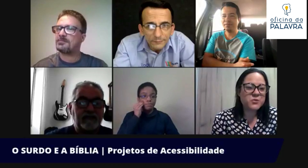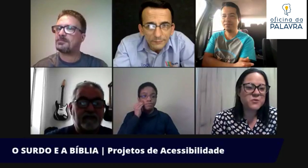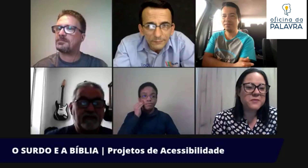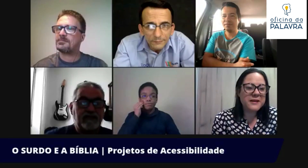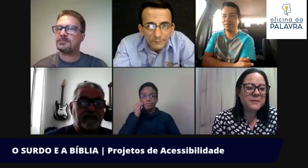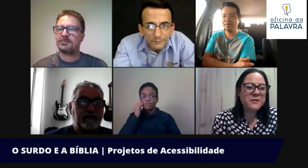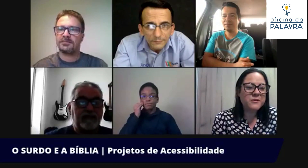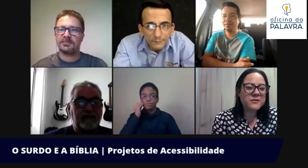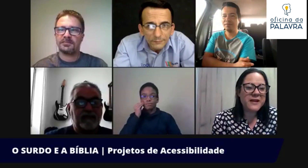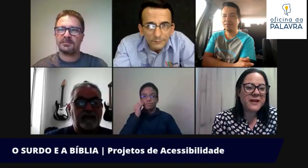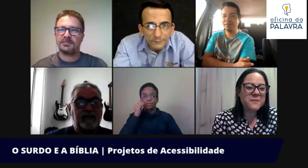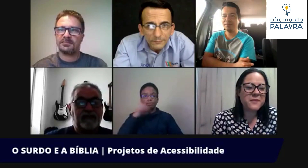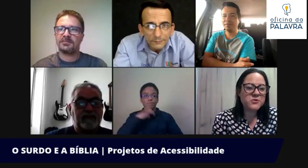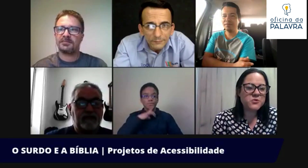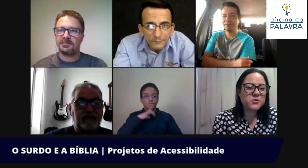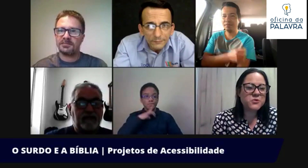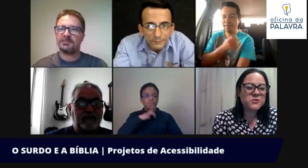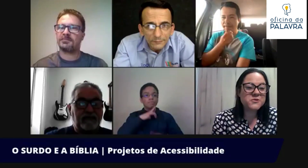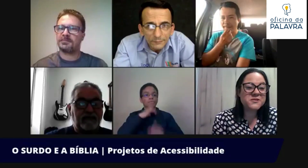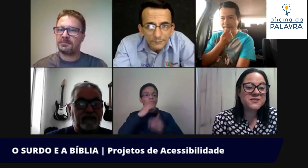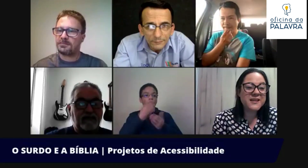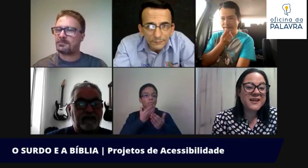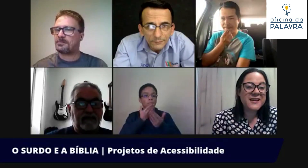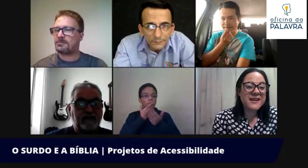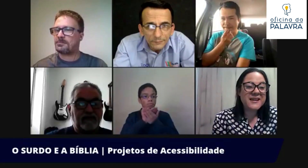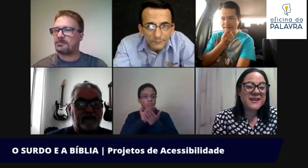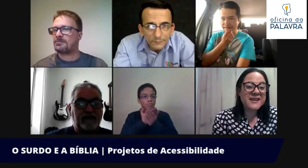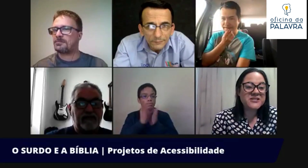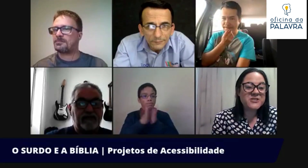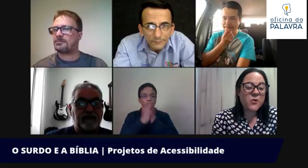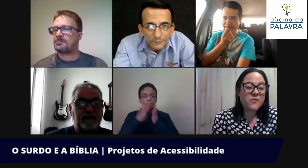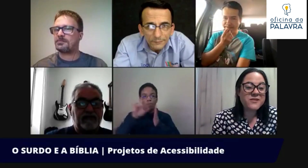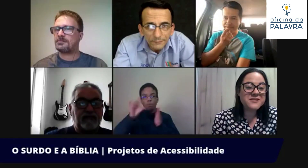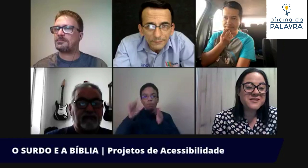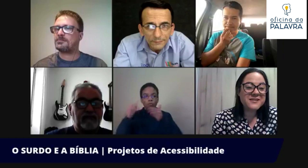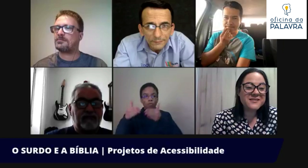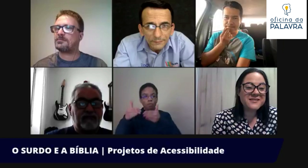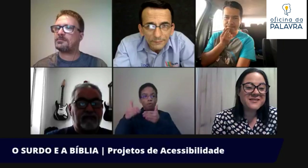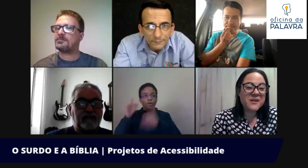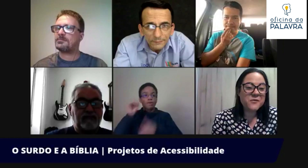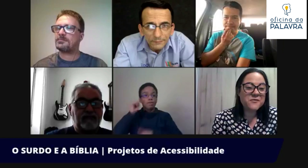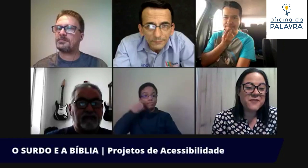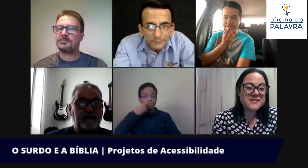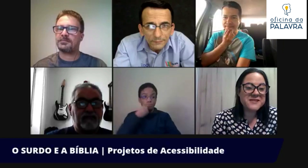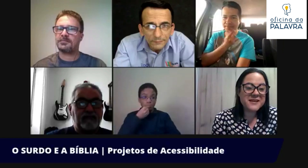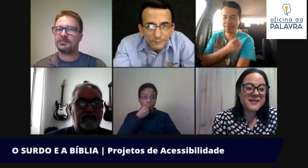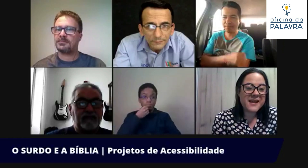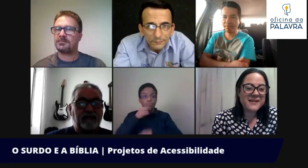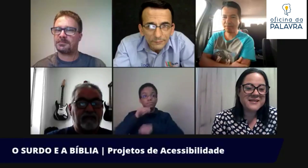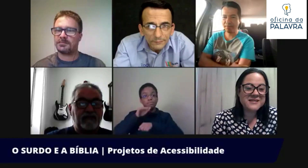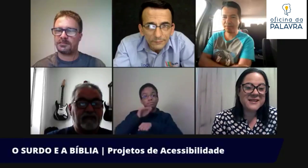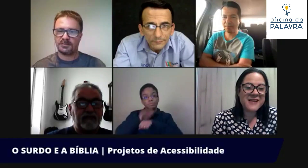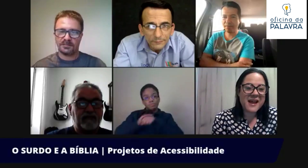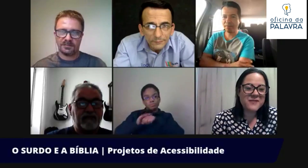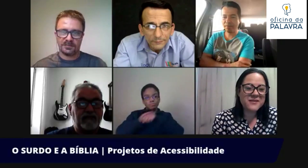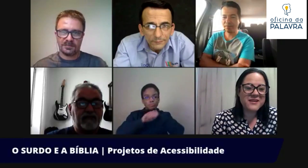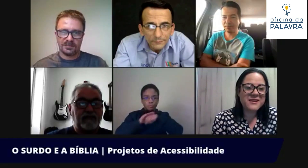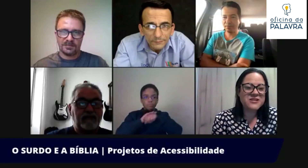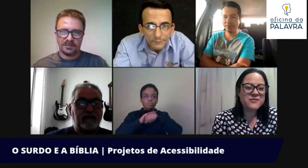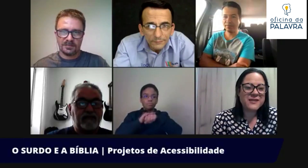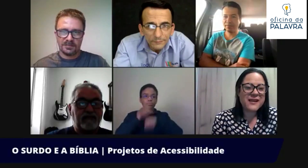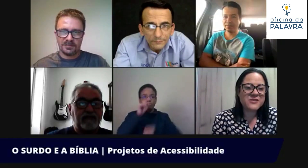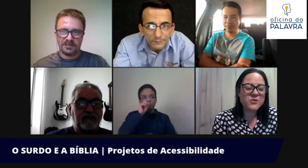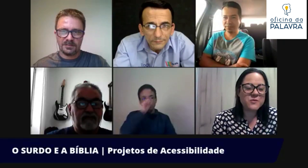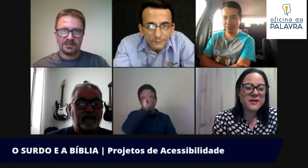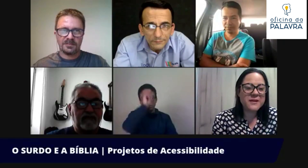fazer estudo bíblico, né, para os surdos, e a gente conversando, então, veio essa ideia dessa live aqui,